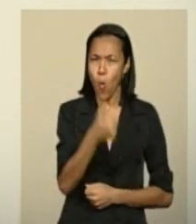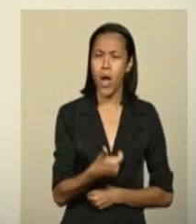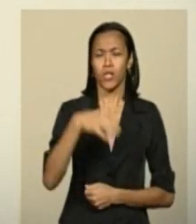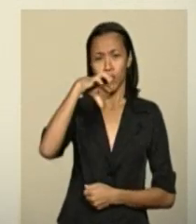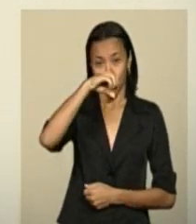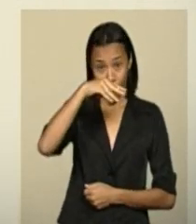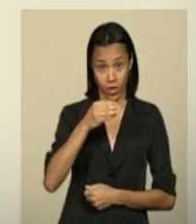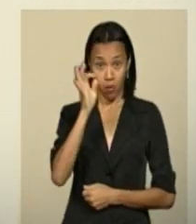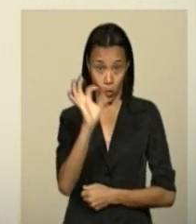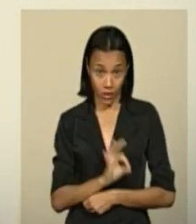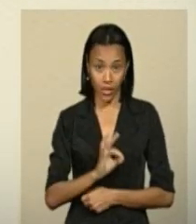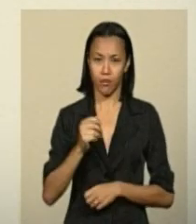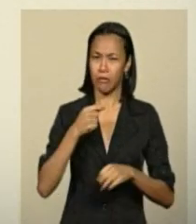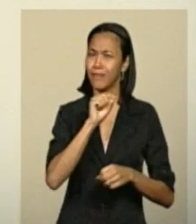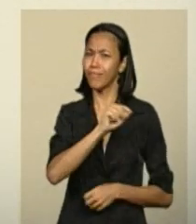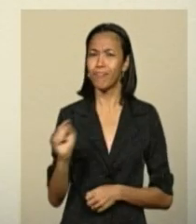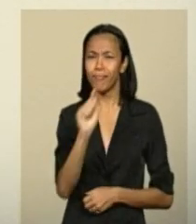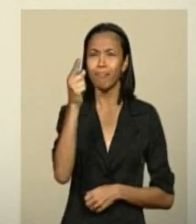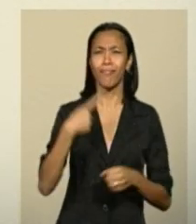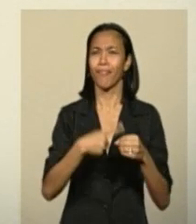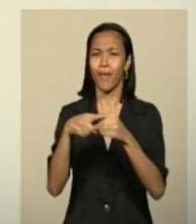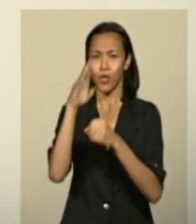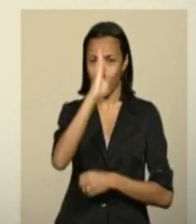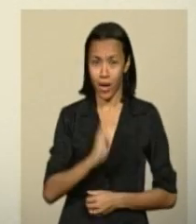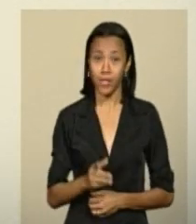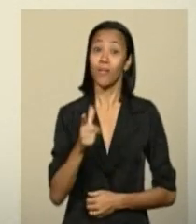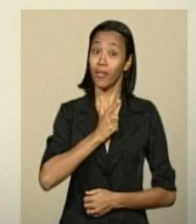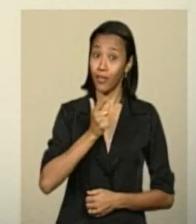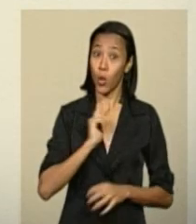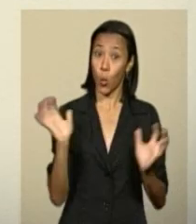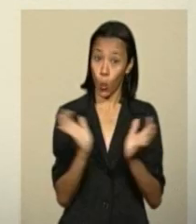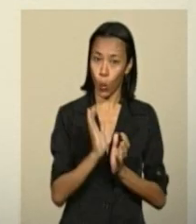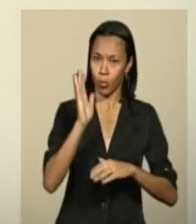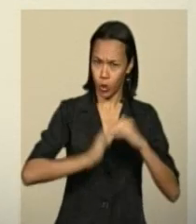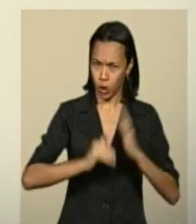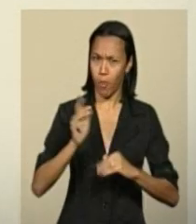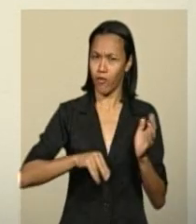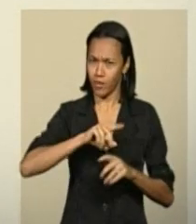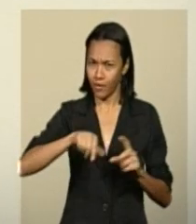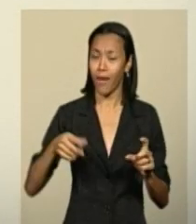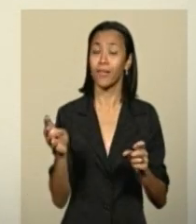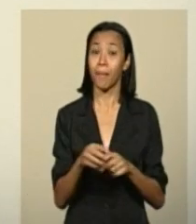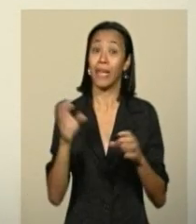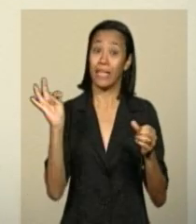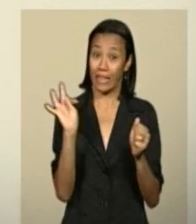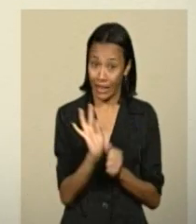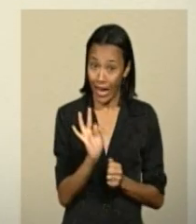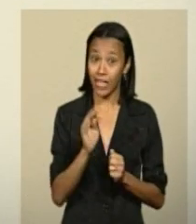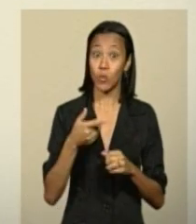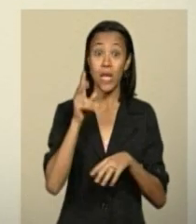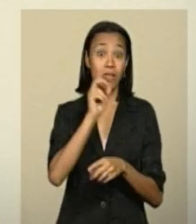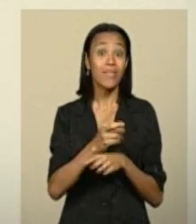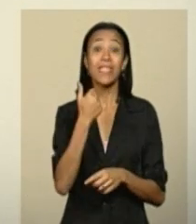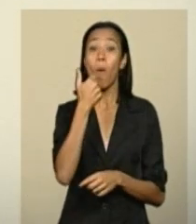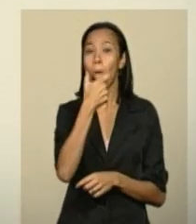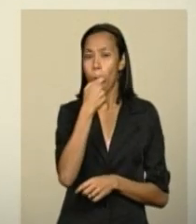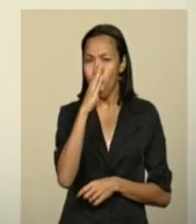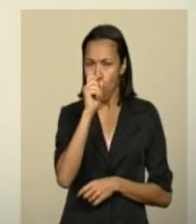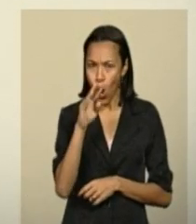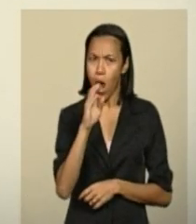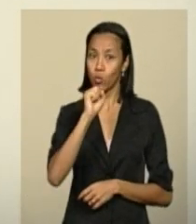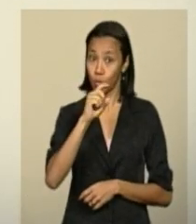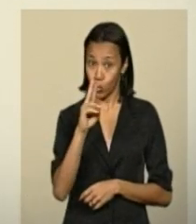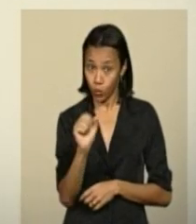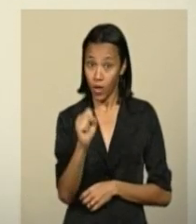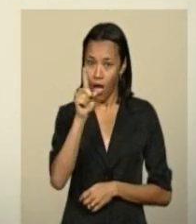90% das cidades brasileiras contam com equipes de dentistas e técnicos em saúde bucal do SUS